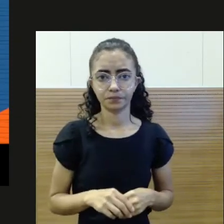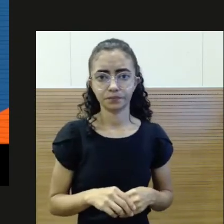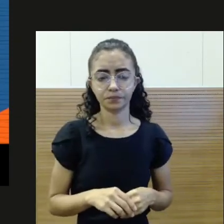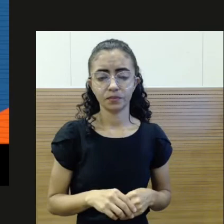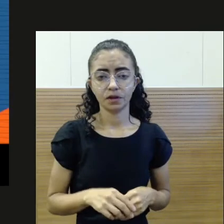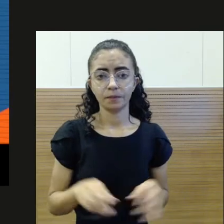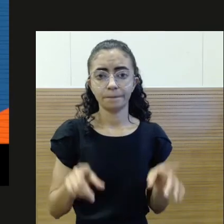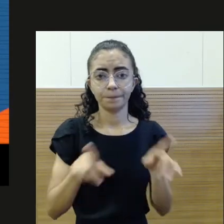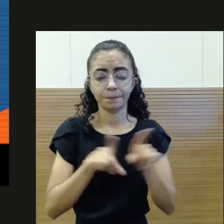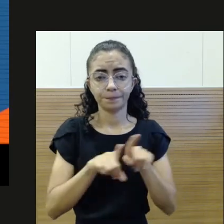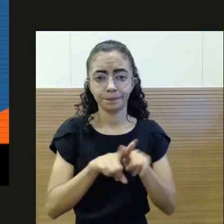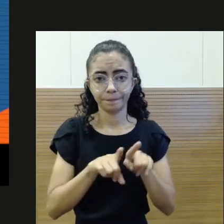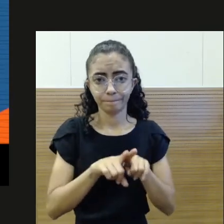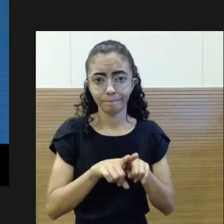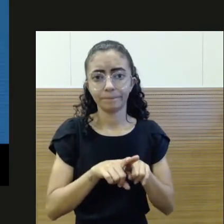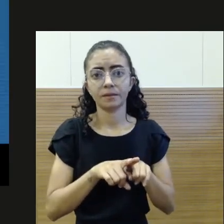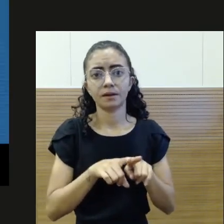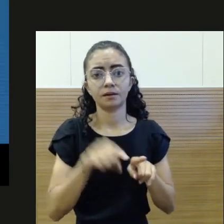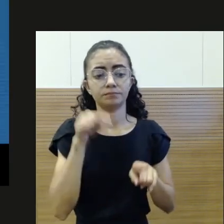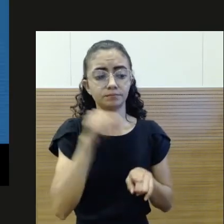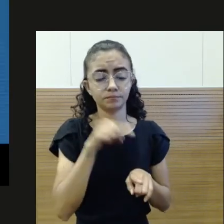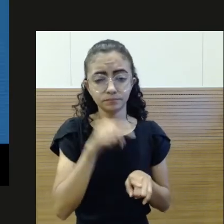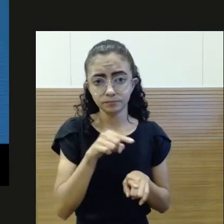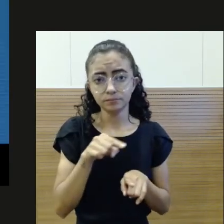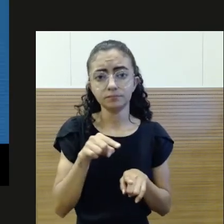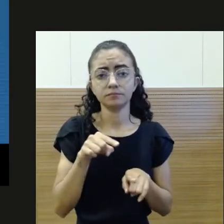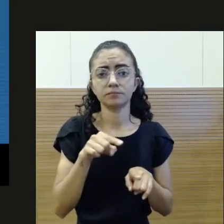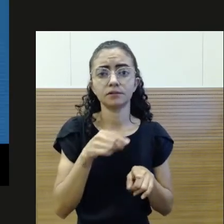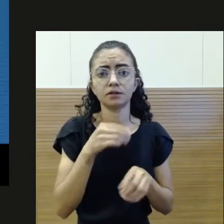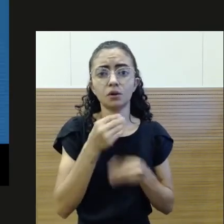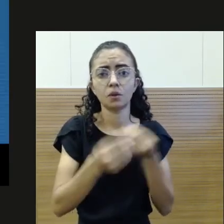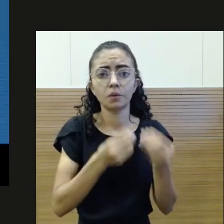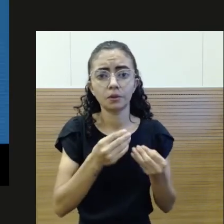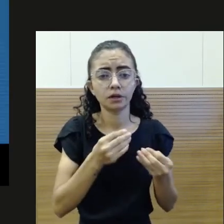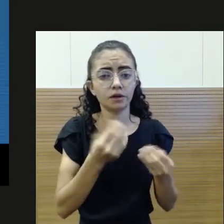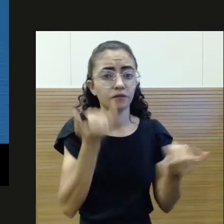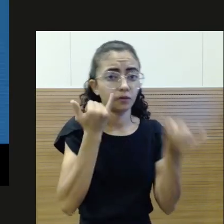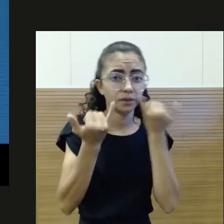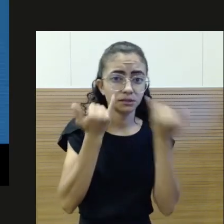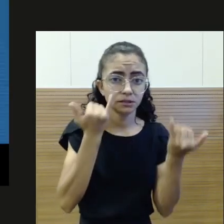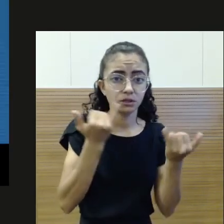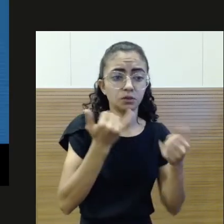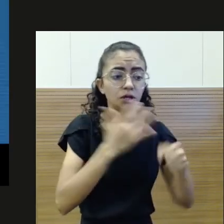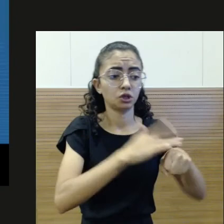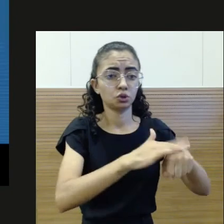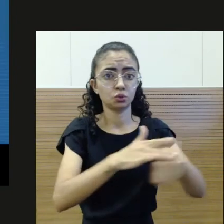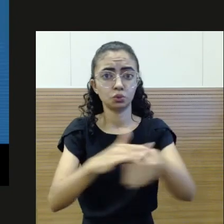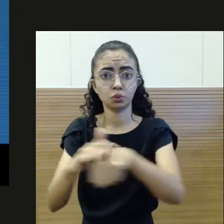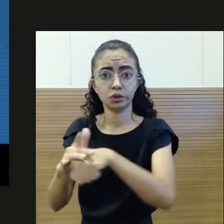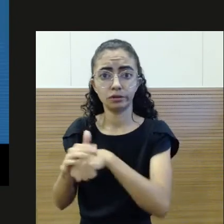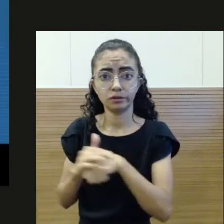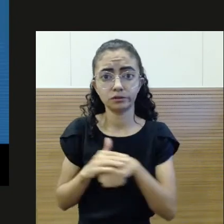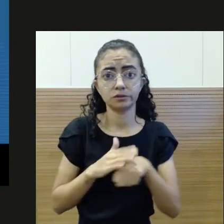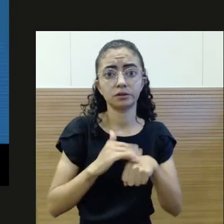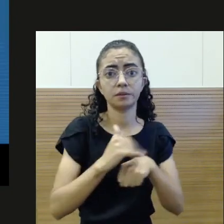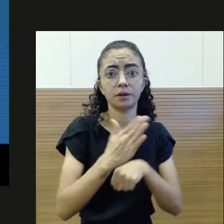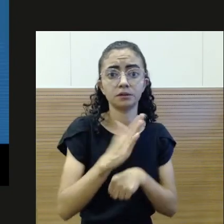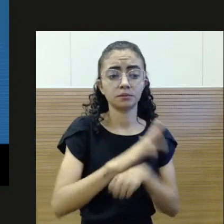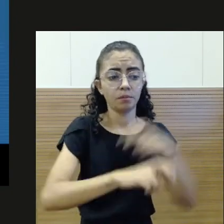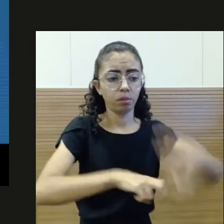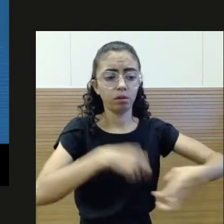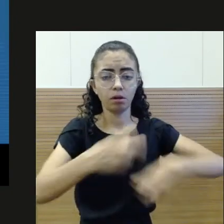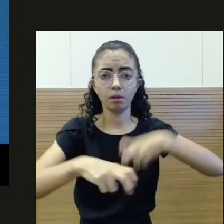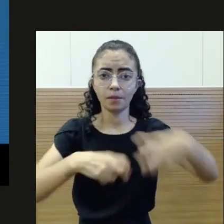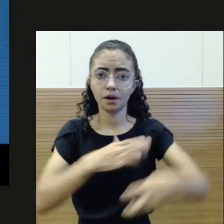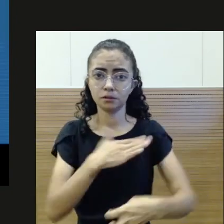que estão associados às doenças que mais matam e eliminam anos de vida com qualidade da nossa população,